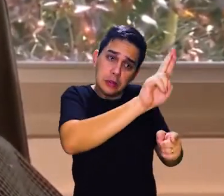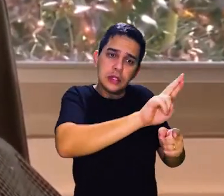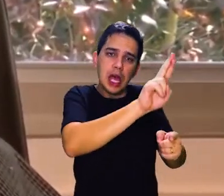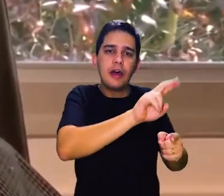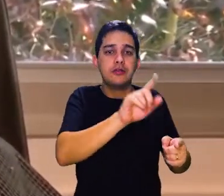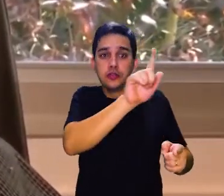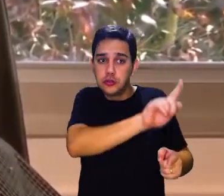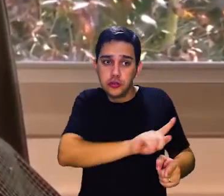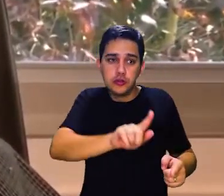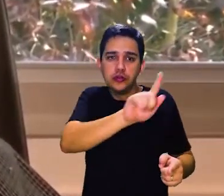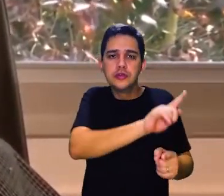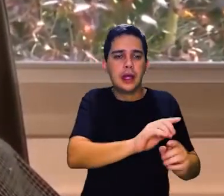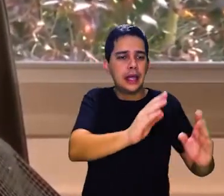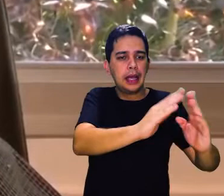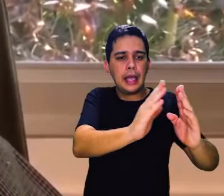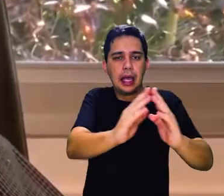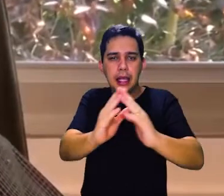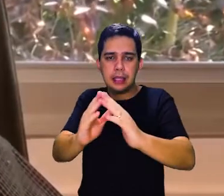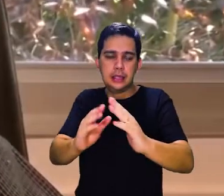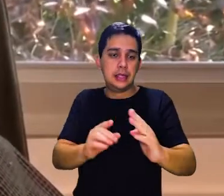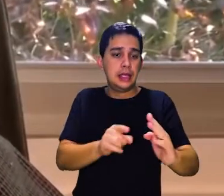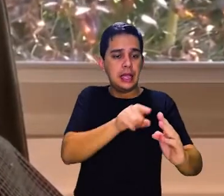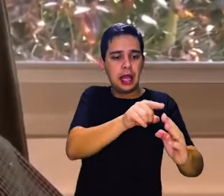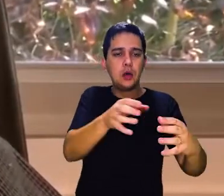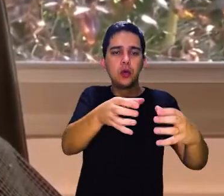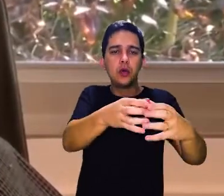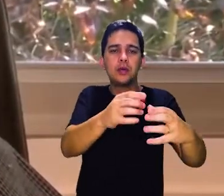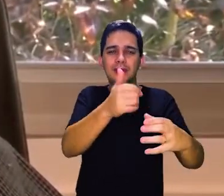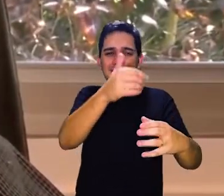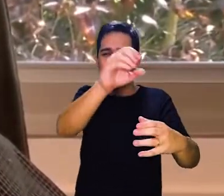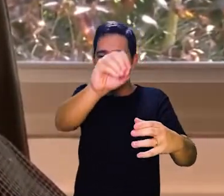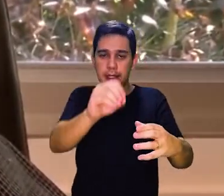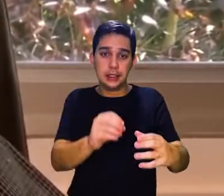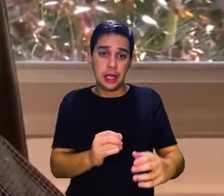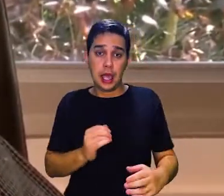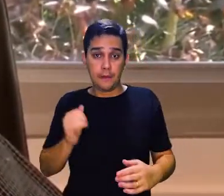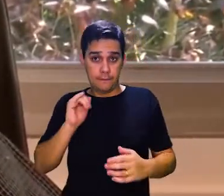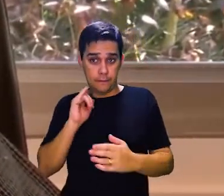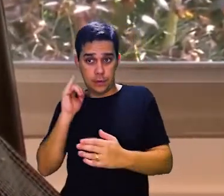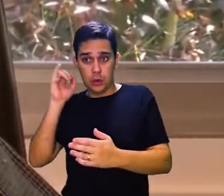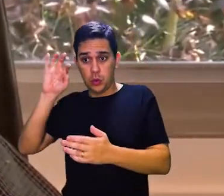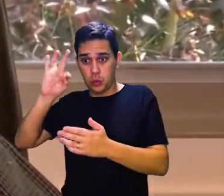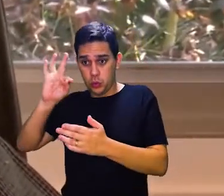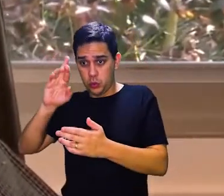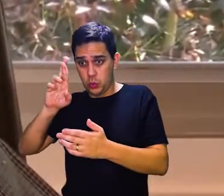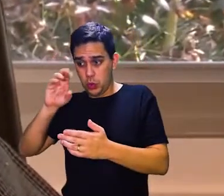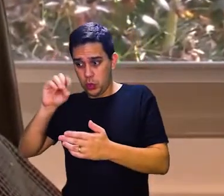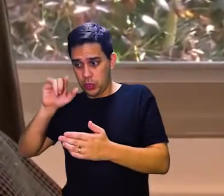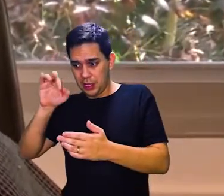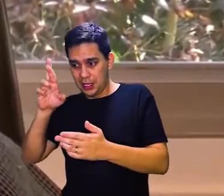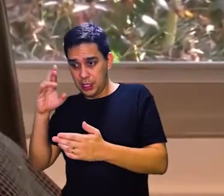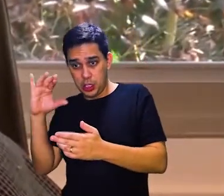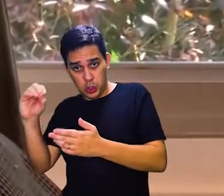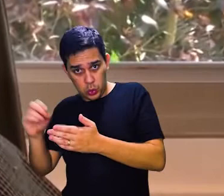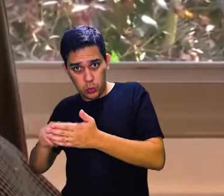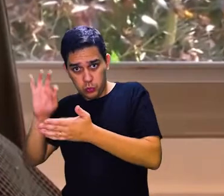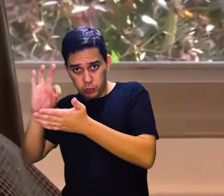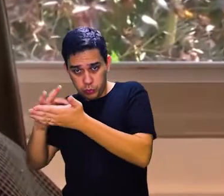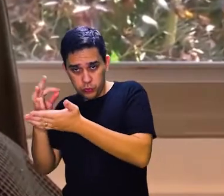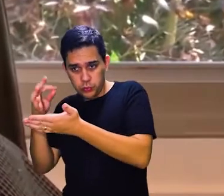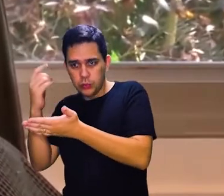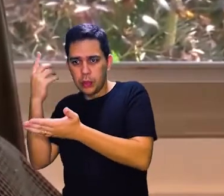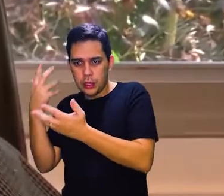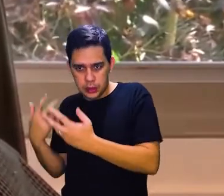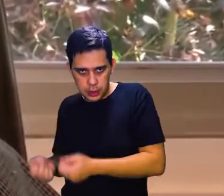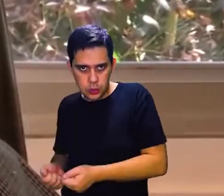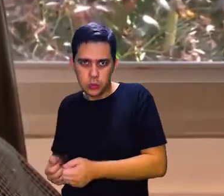da Orla do Recreio dos Bandeirantes, pelas irregularidades. Quer dizer, ela também quis